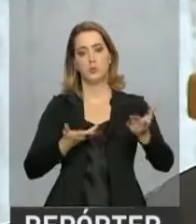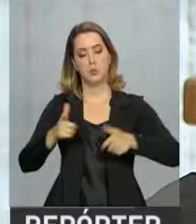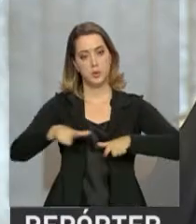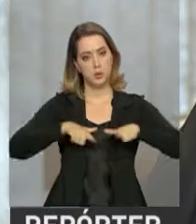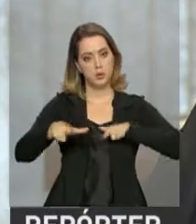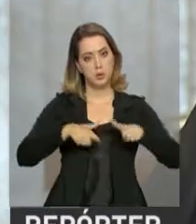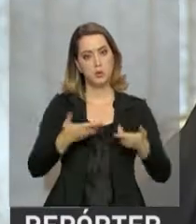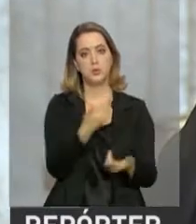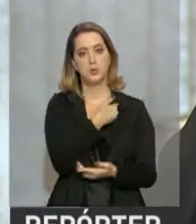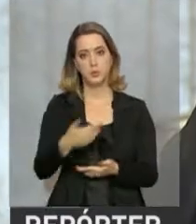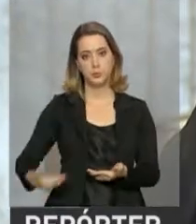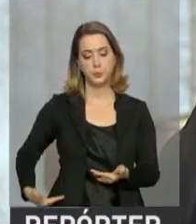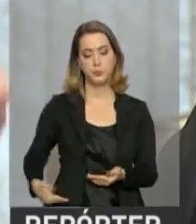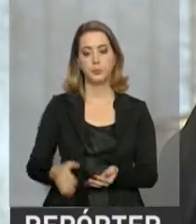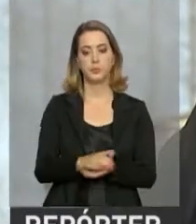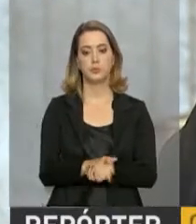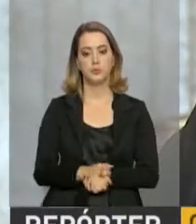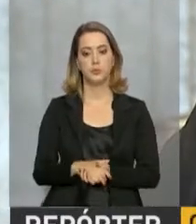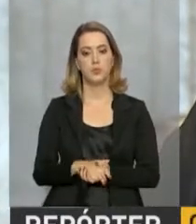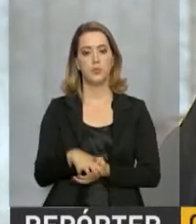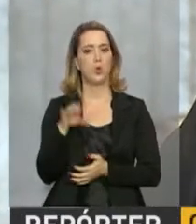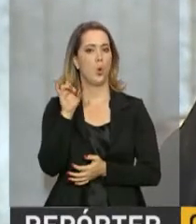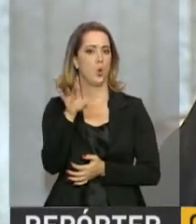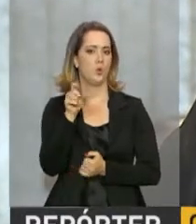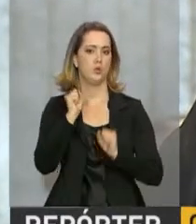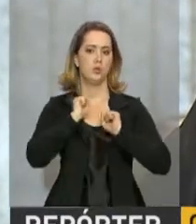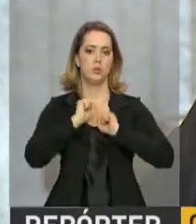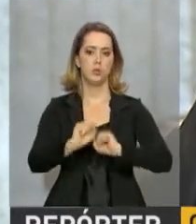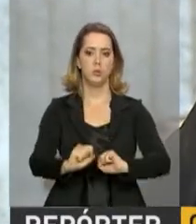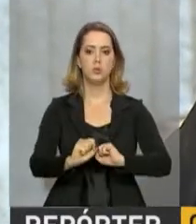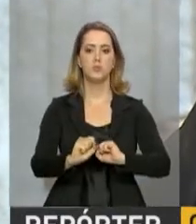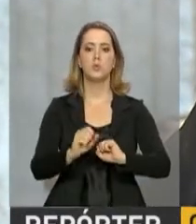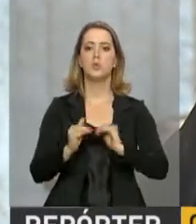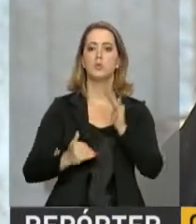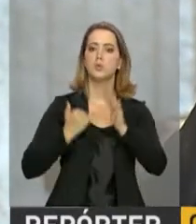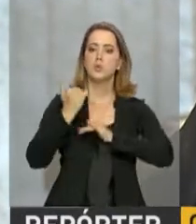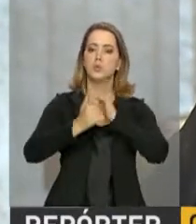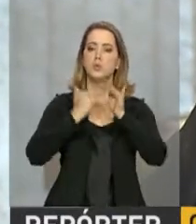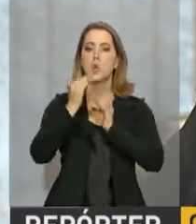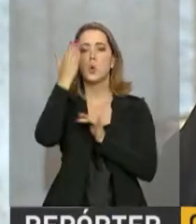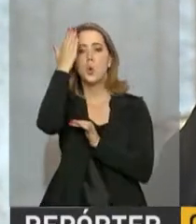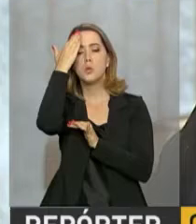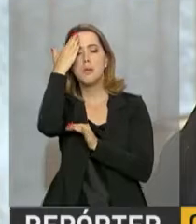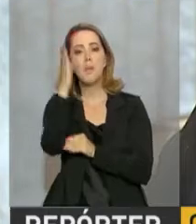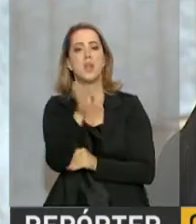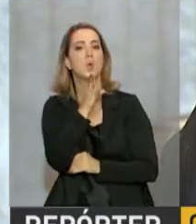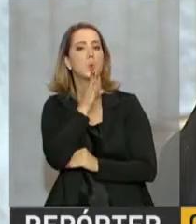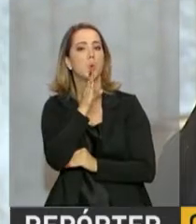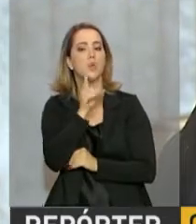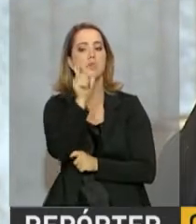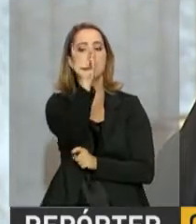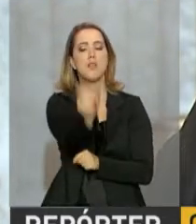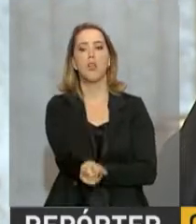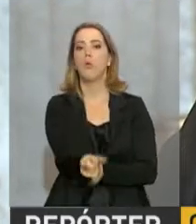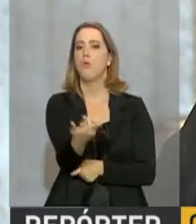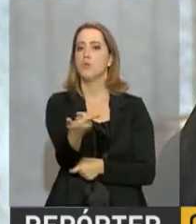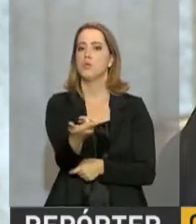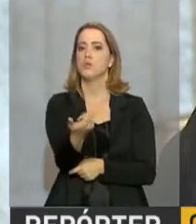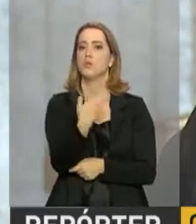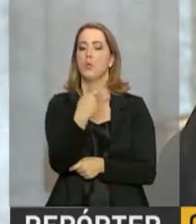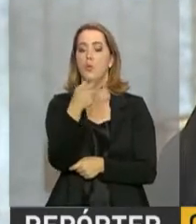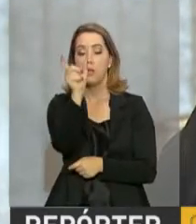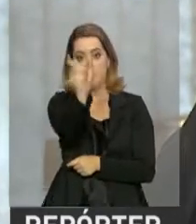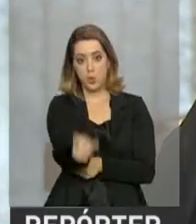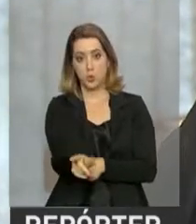serviços a gente só consegue melhorar tendo a idéia de quem é o usuário se o usuário se manifesta que não está gostando